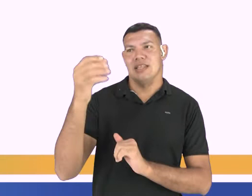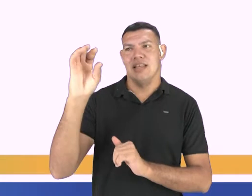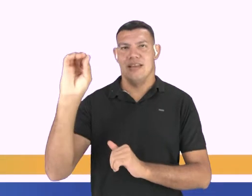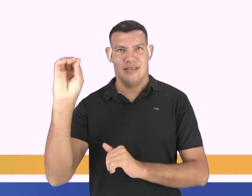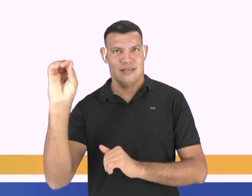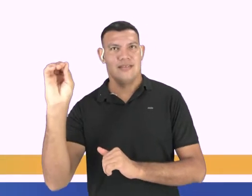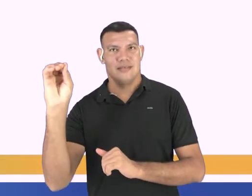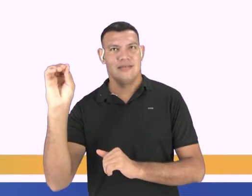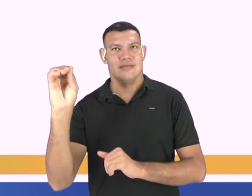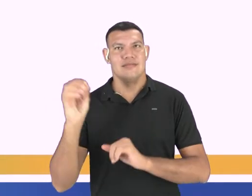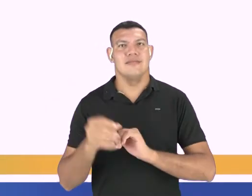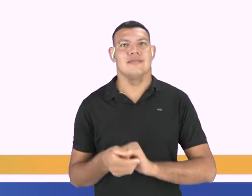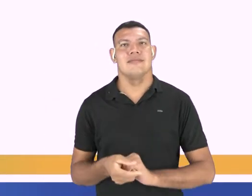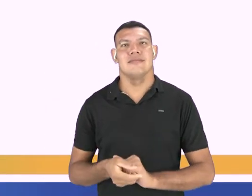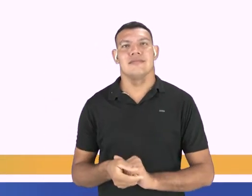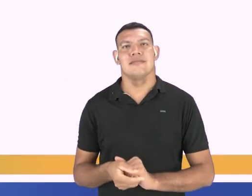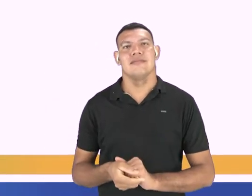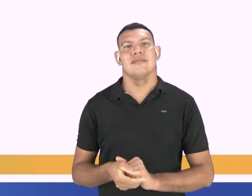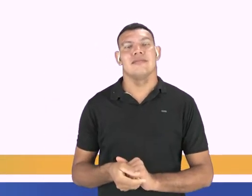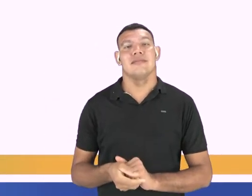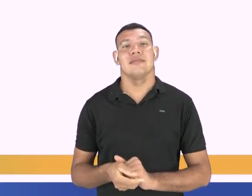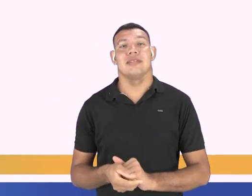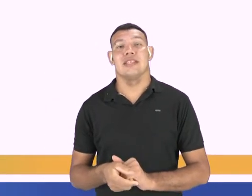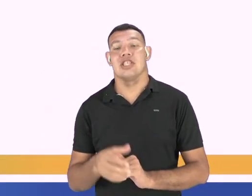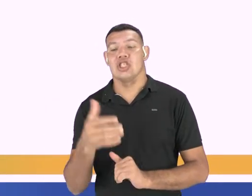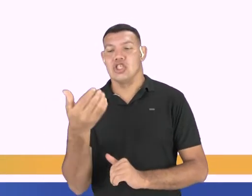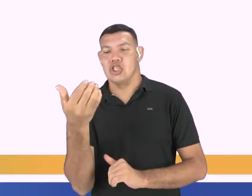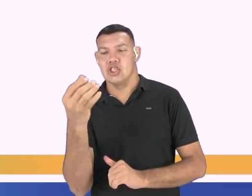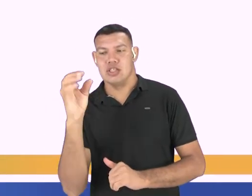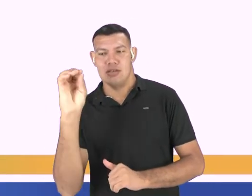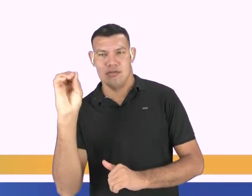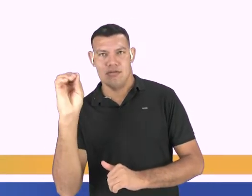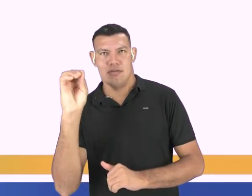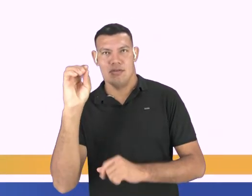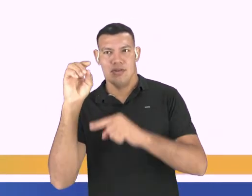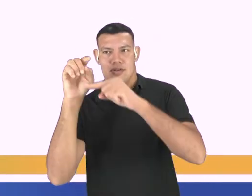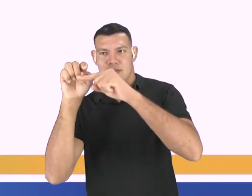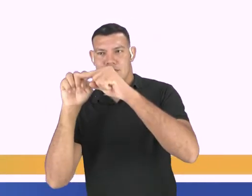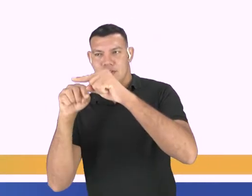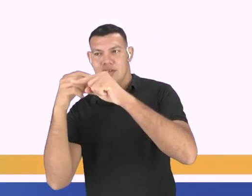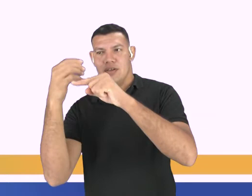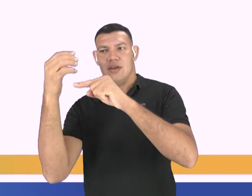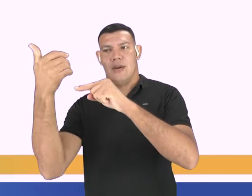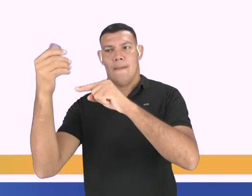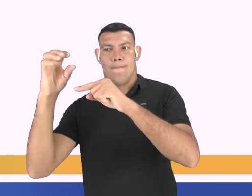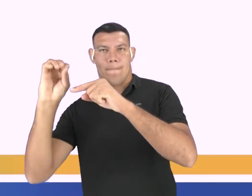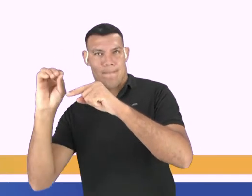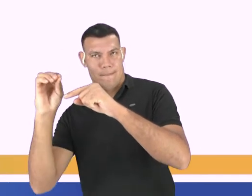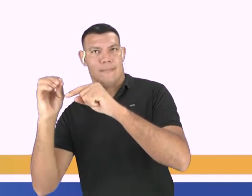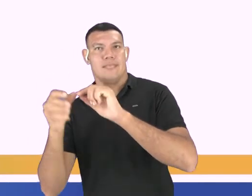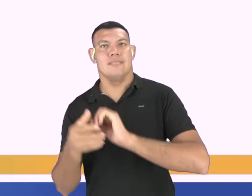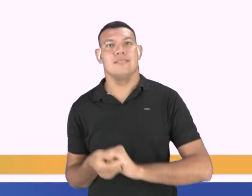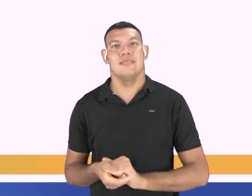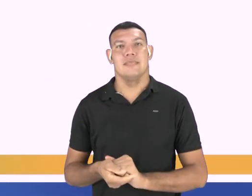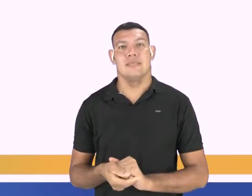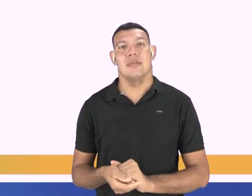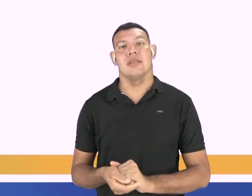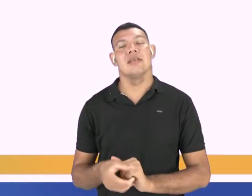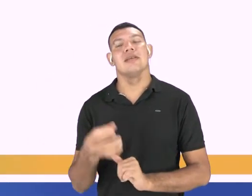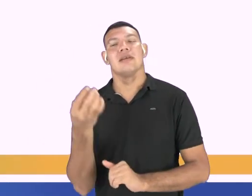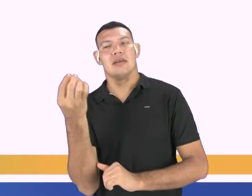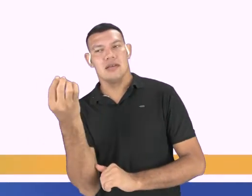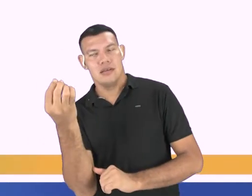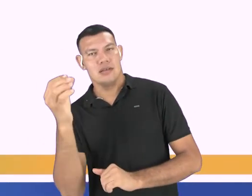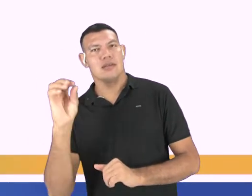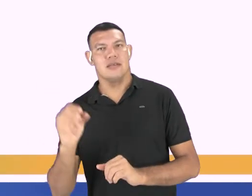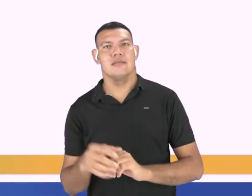minuto, nós vamos fazer 60 dividido para 10. Isso vai ser igual a 6, o que nos indica que a segunda luz